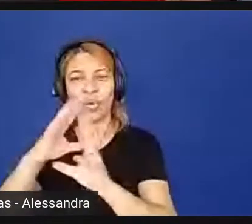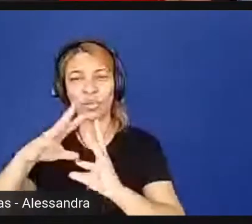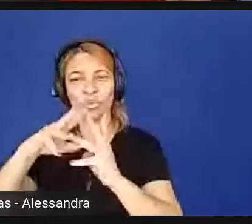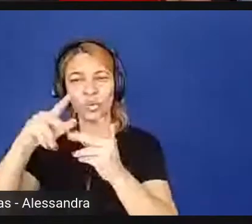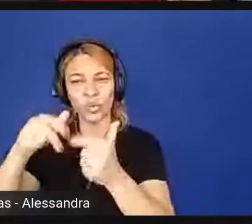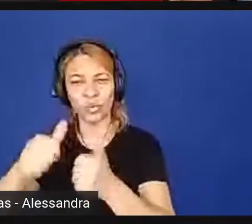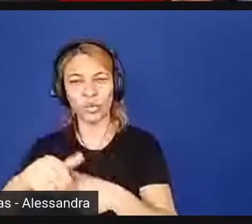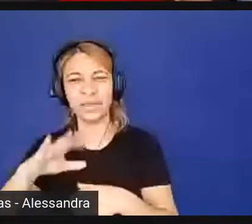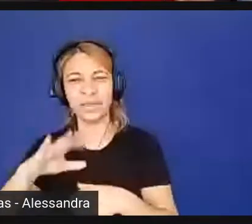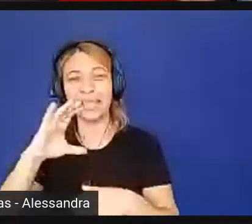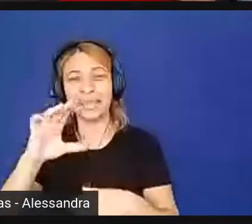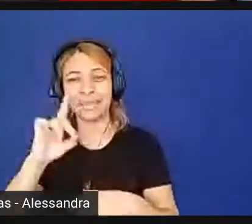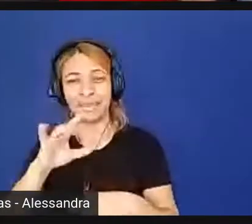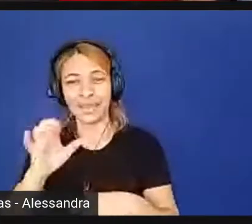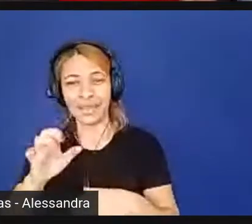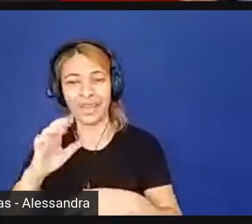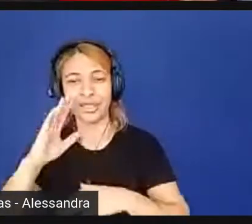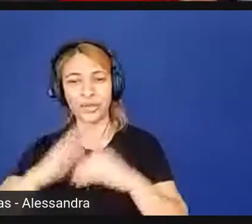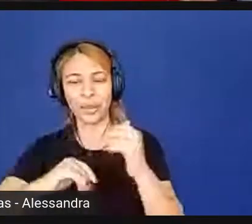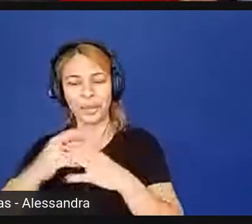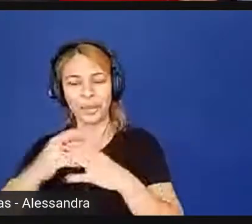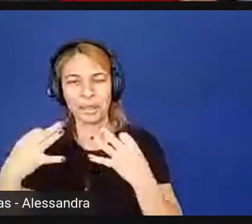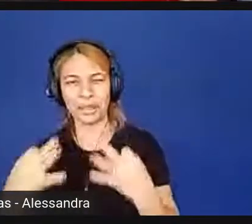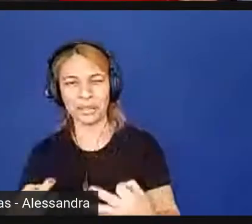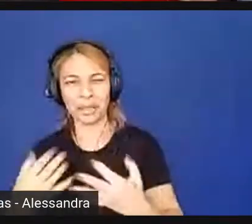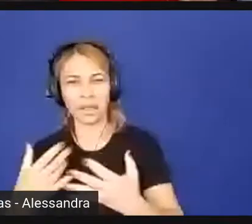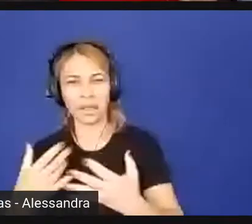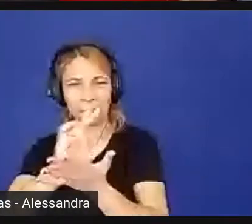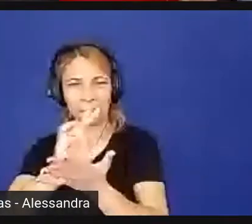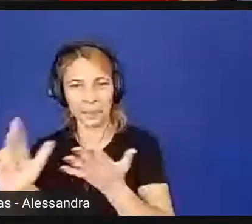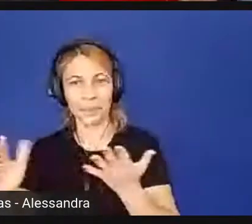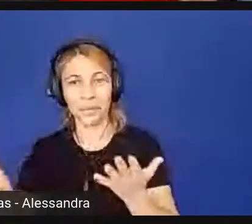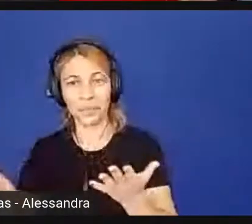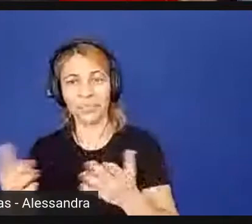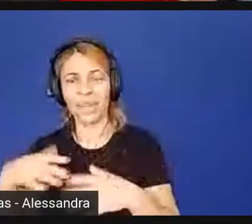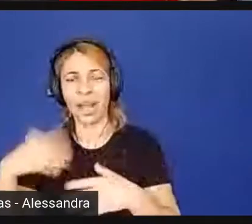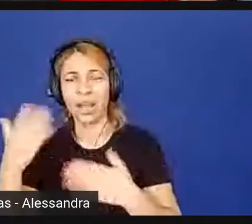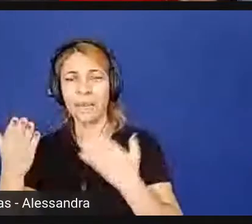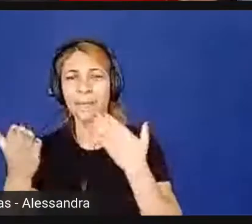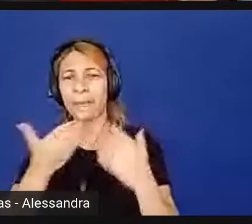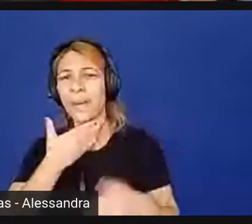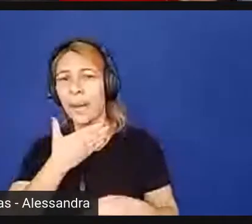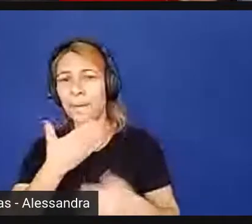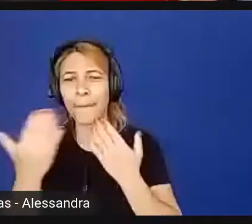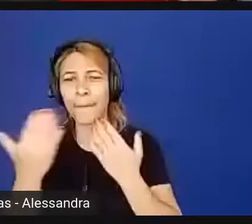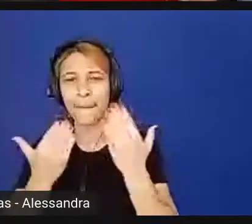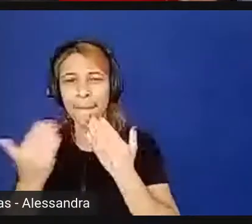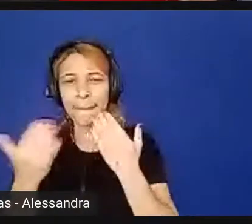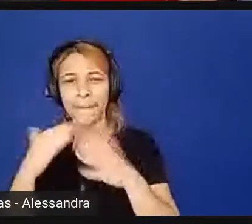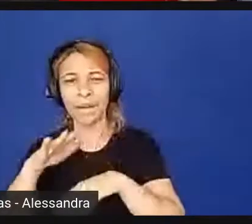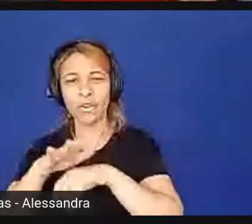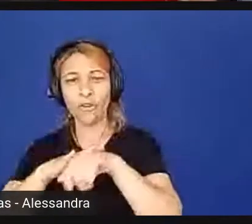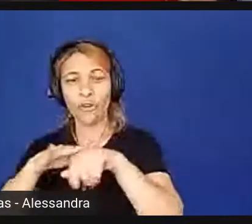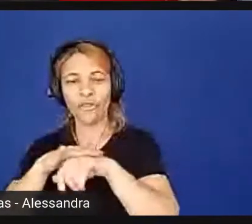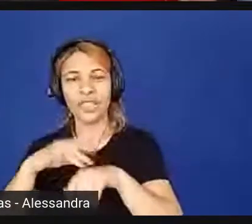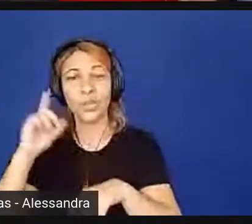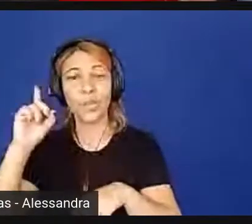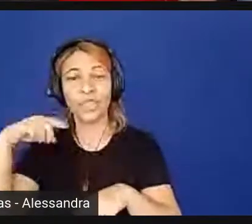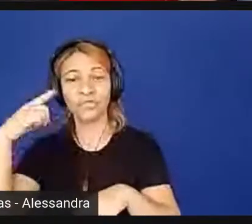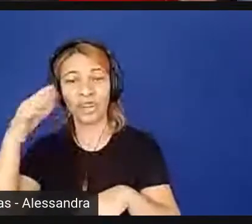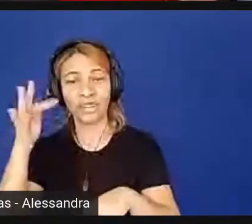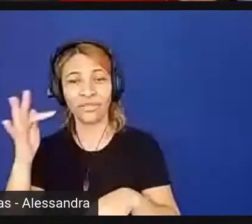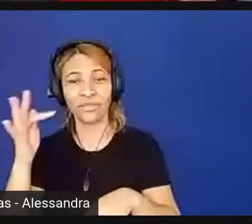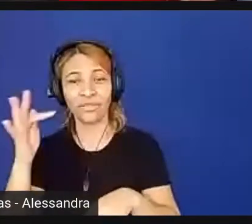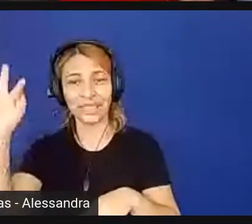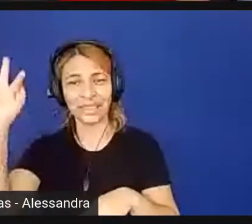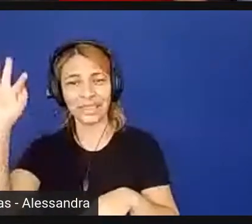sobre integridade e tal, etc, né? E aí, num bate-papo ali, eu estava conversando com um advogado francês, eu queria ver o ponto